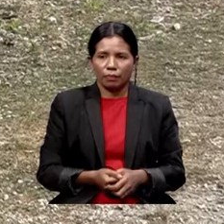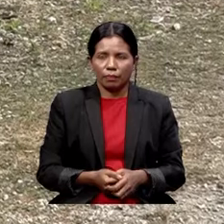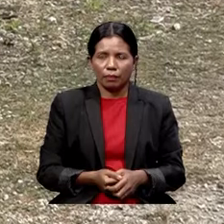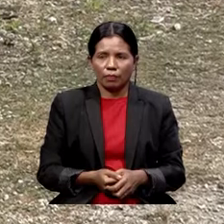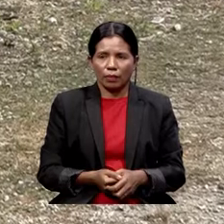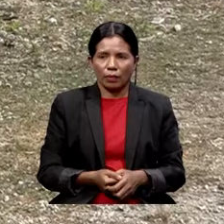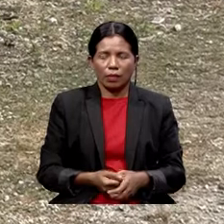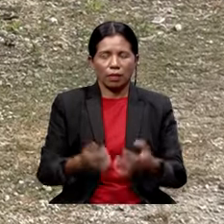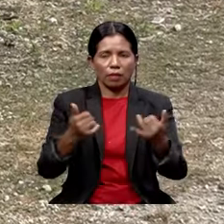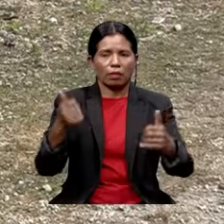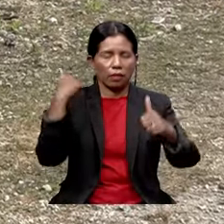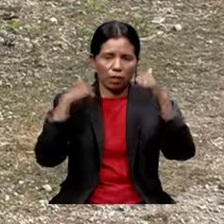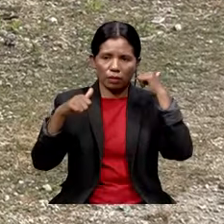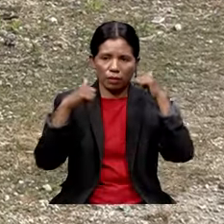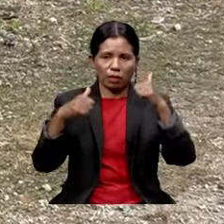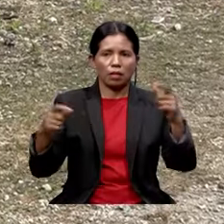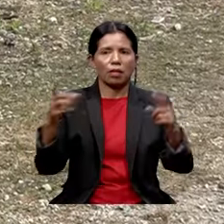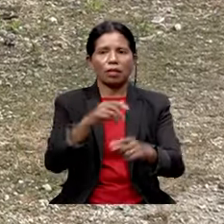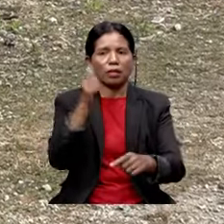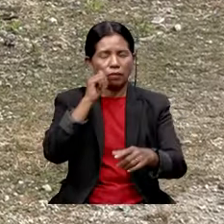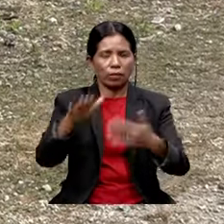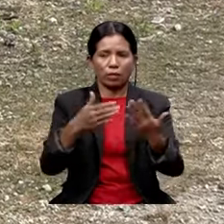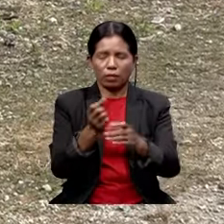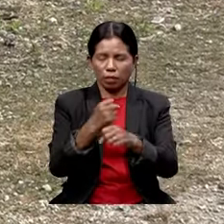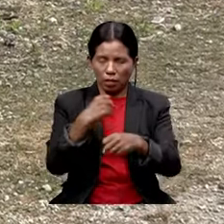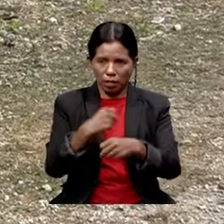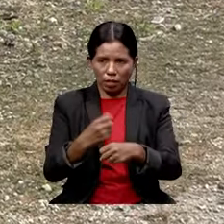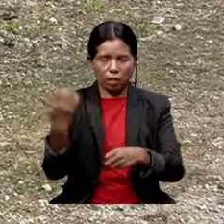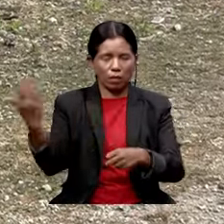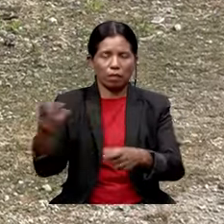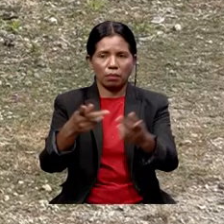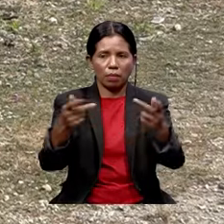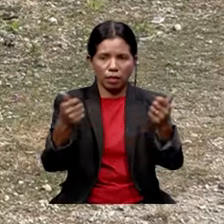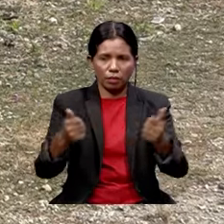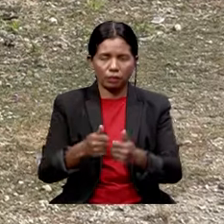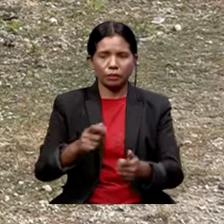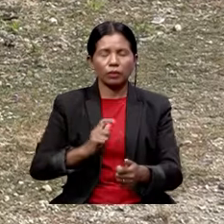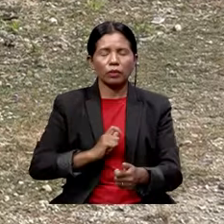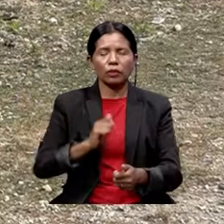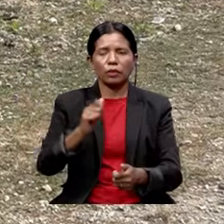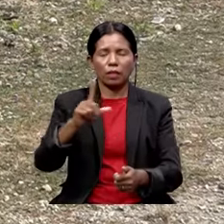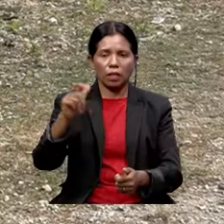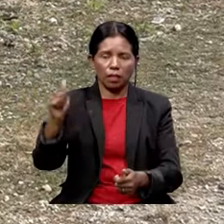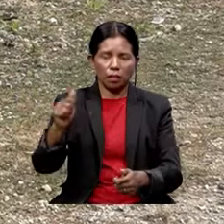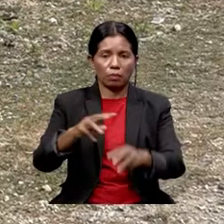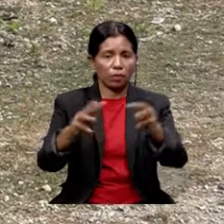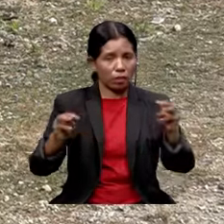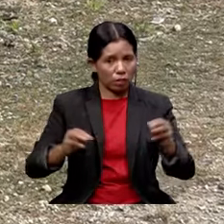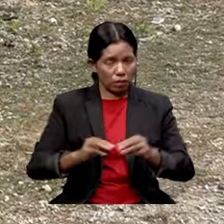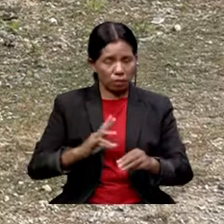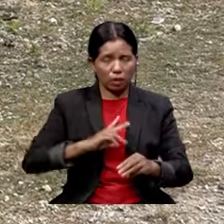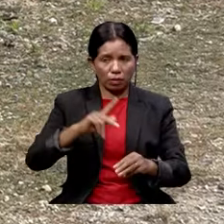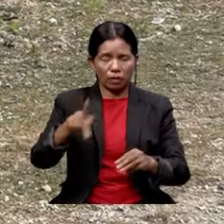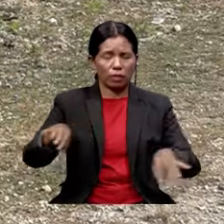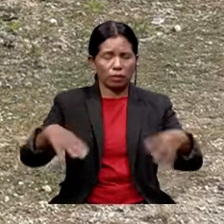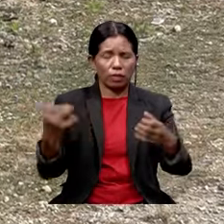Telespetadores, idane makatividade balung nebe feto sira halo iha postu administrativo tutuala munisipiu Lauteng. Iha servisu oi-oi